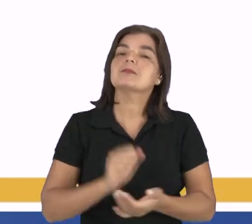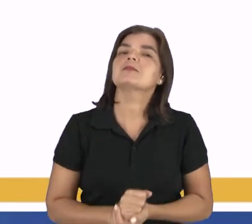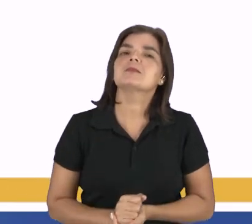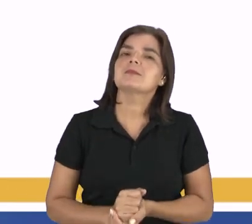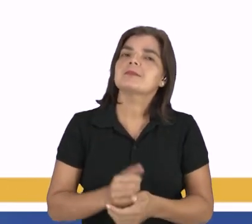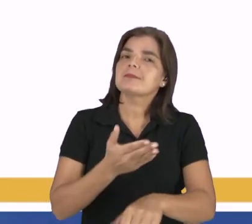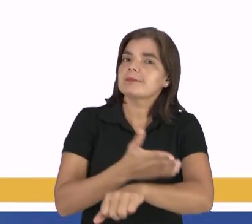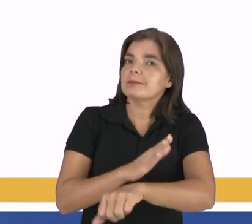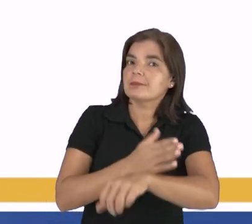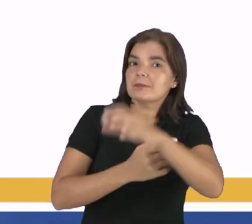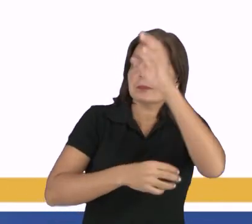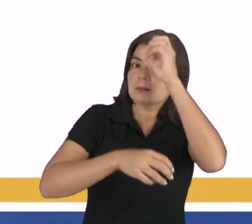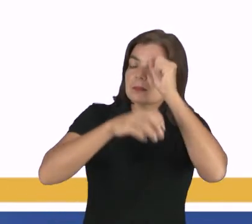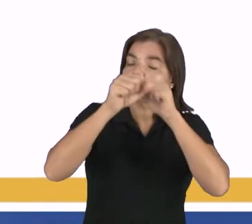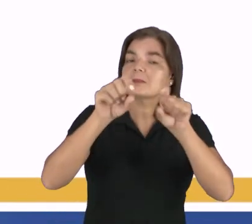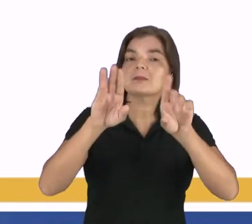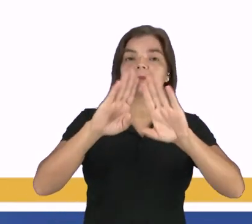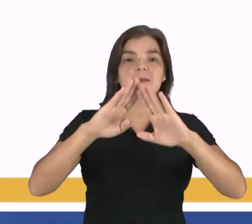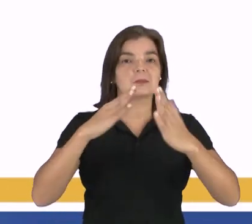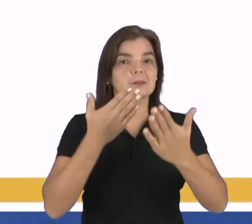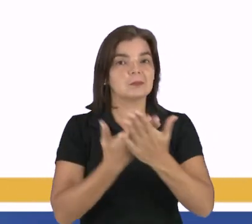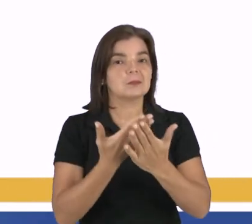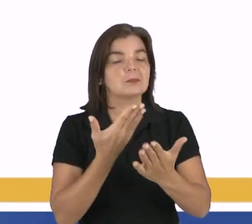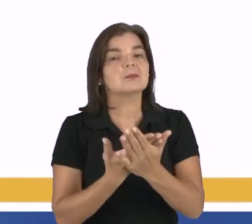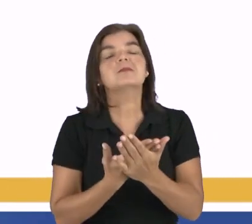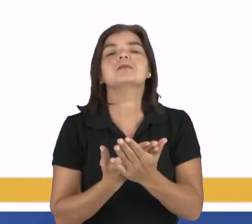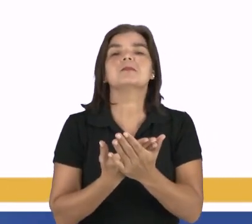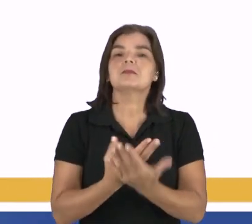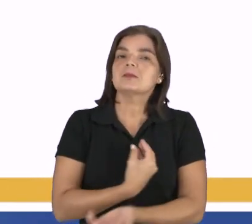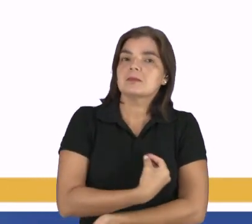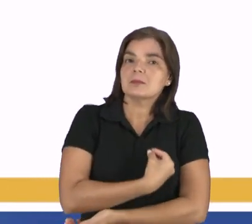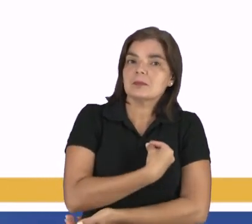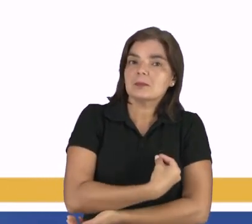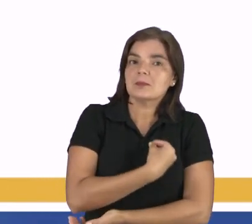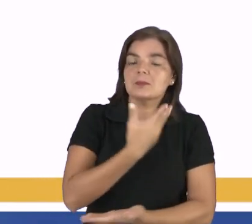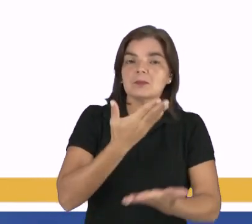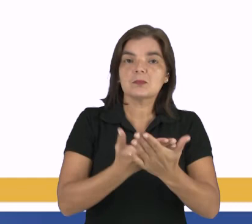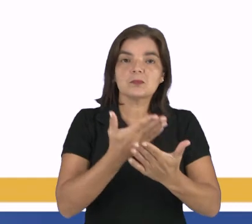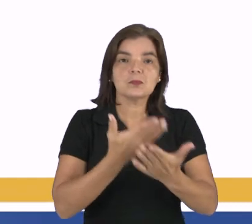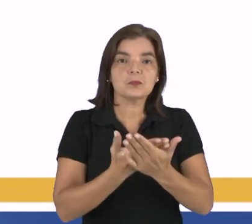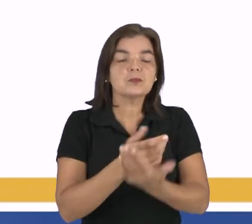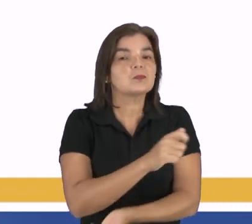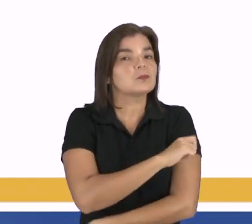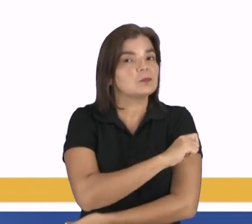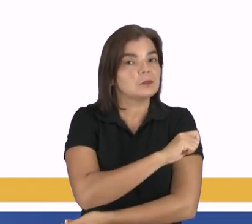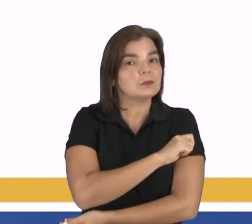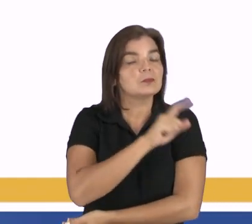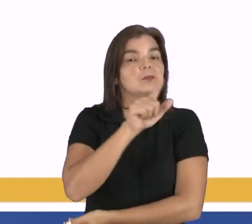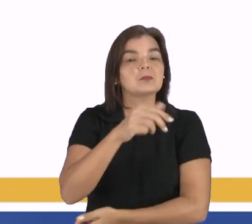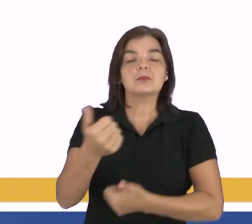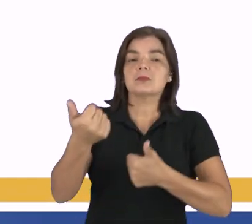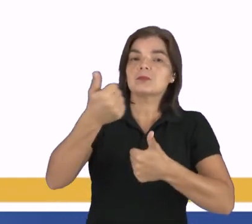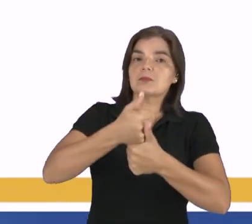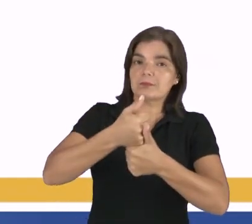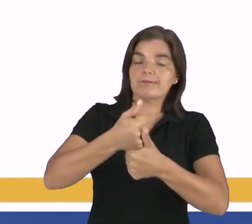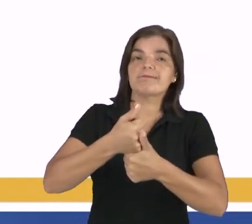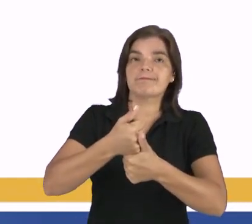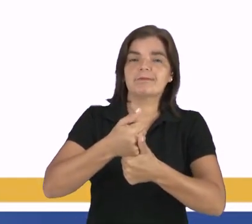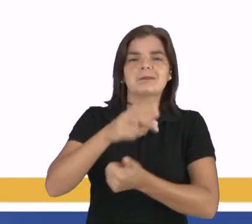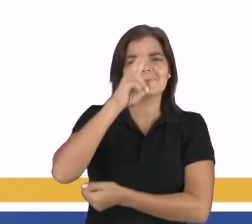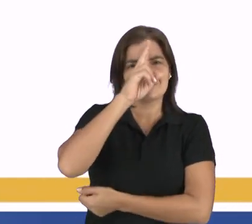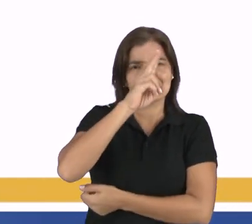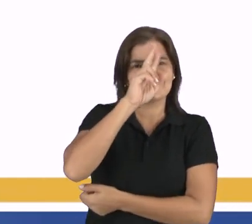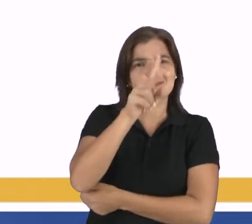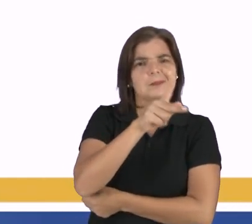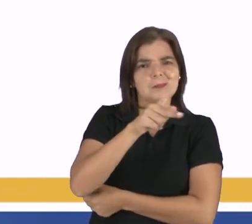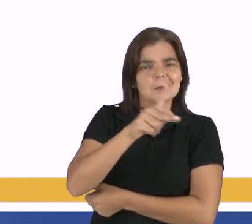mais prática aprendermos na nossa escola, na nossa vida, né, de estudante, é a substituição. Lembra